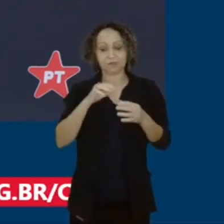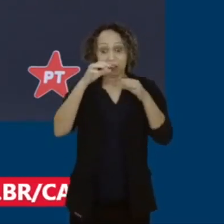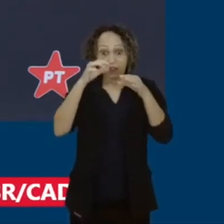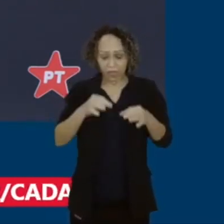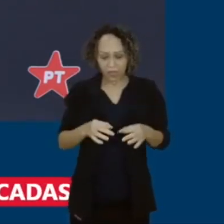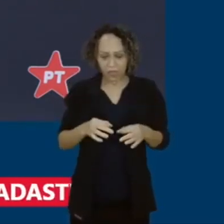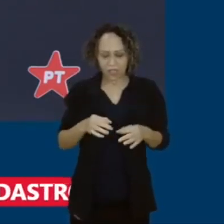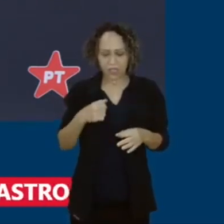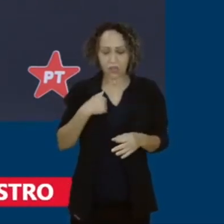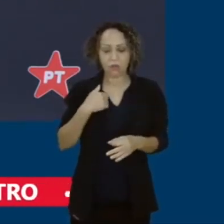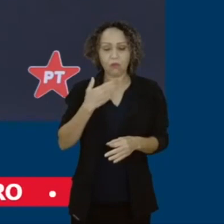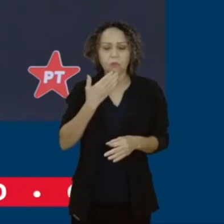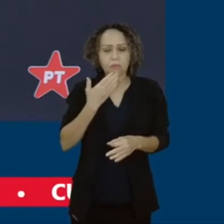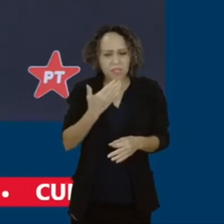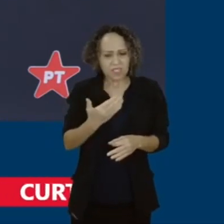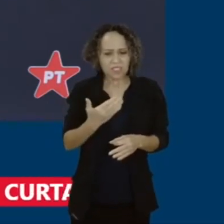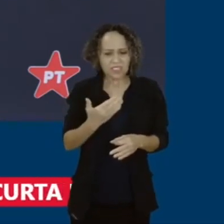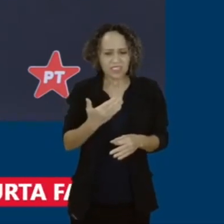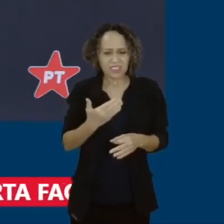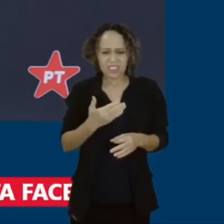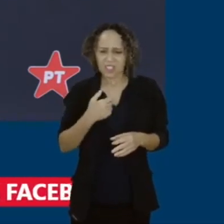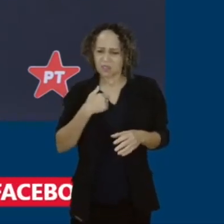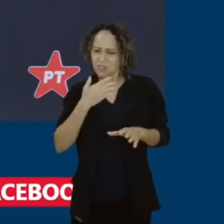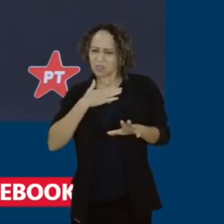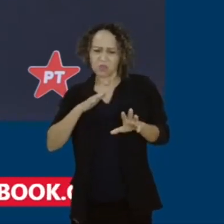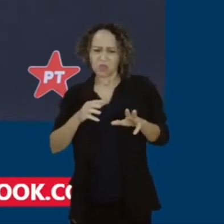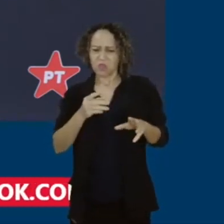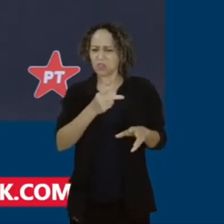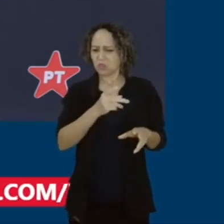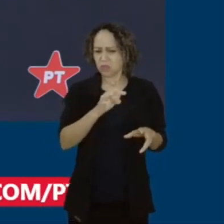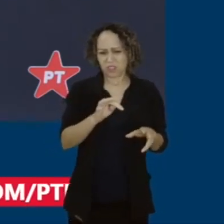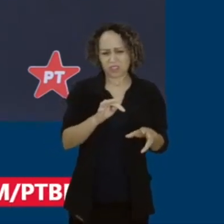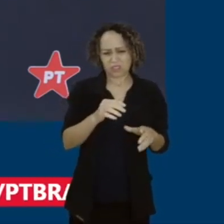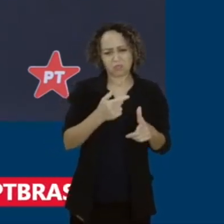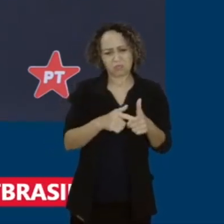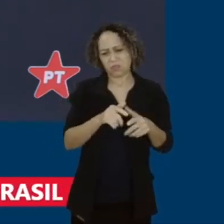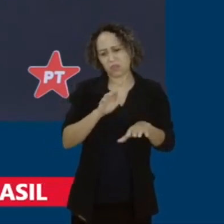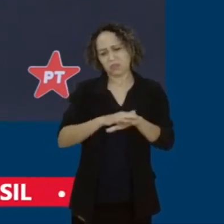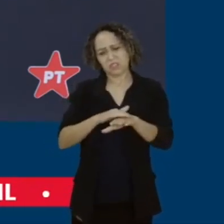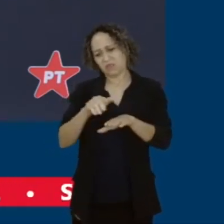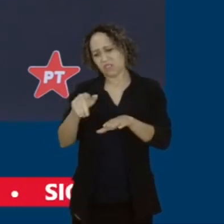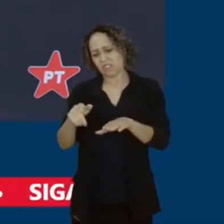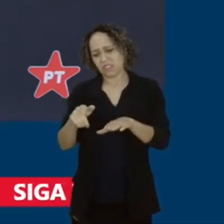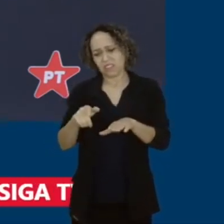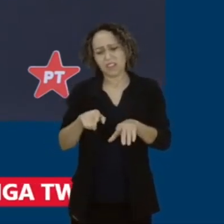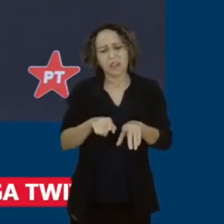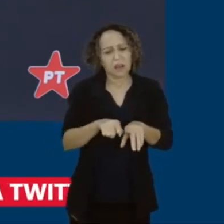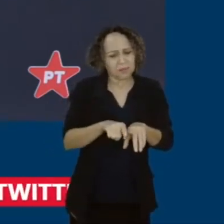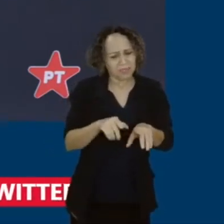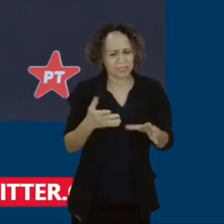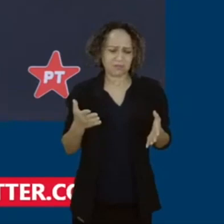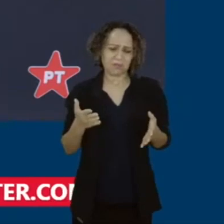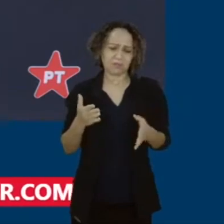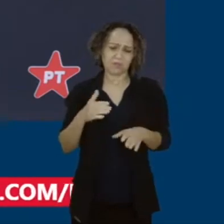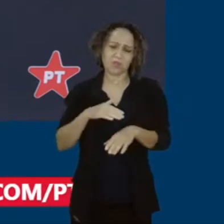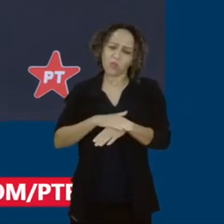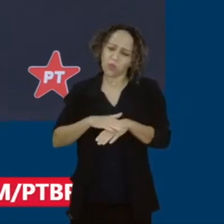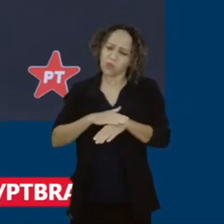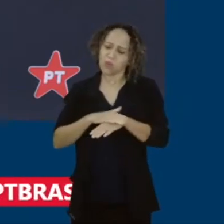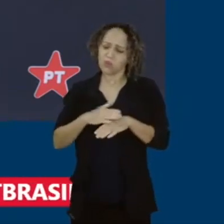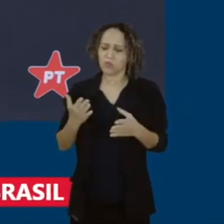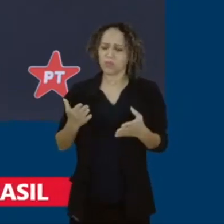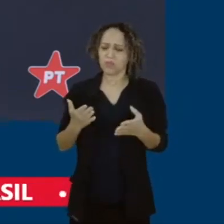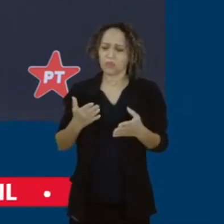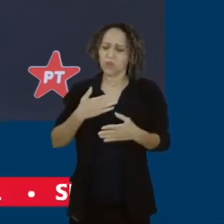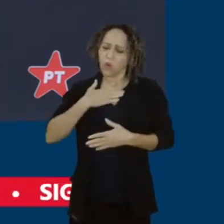apelo. Se vocês não gostam do PT, problema de vocês, mas gostem um pouco do Brasil e apoiem a candidatura que